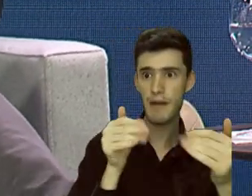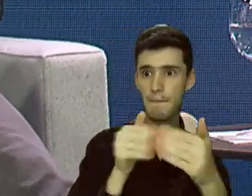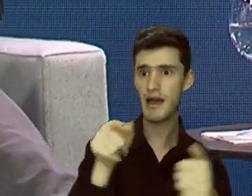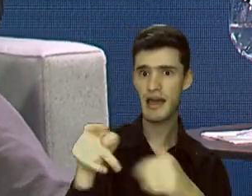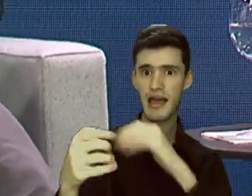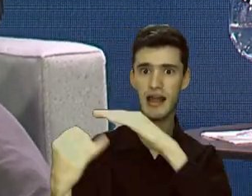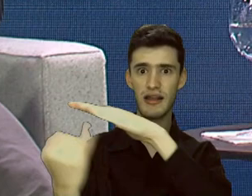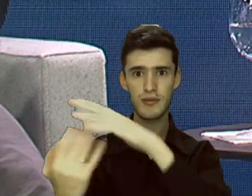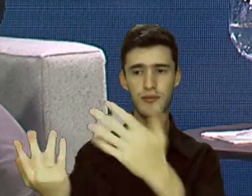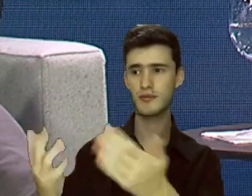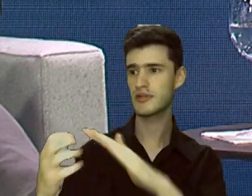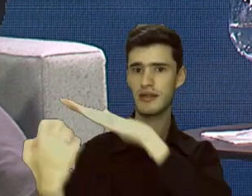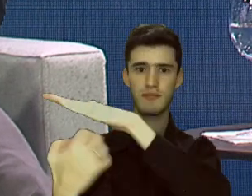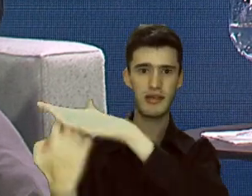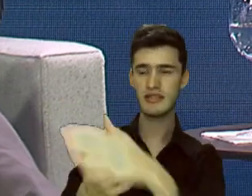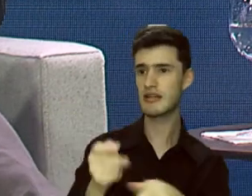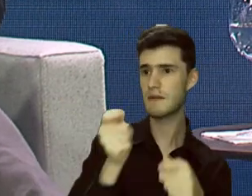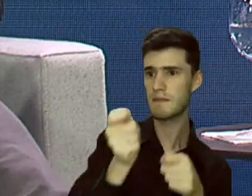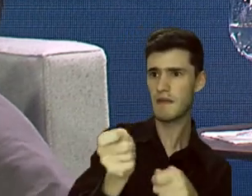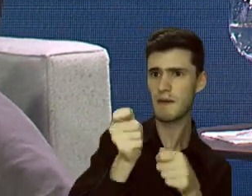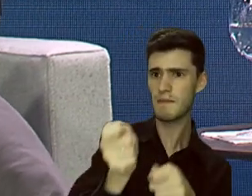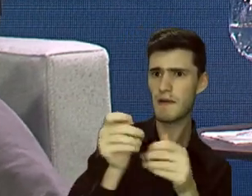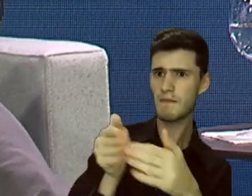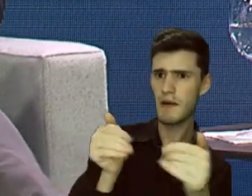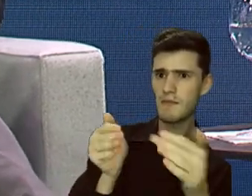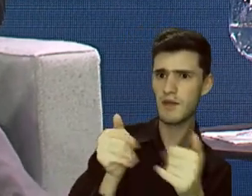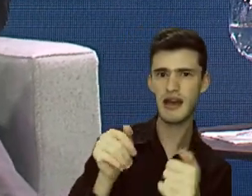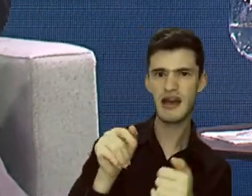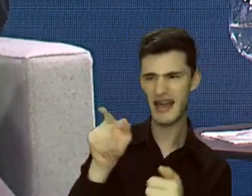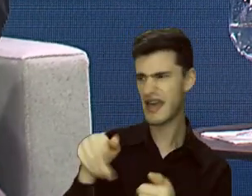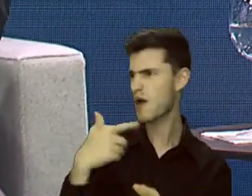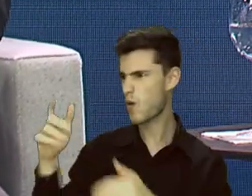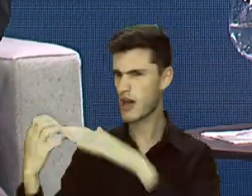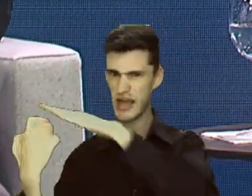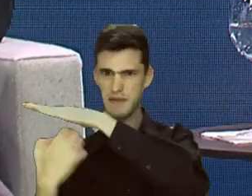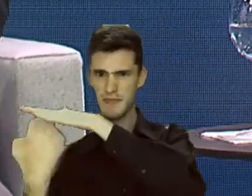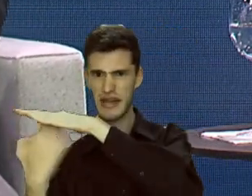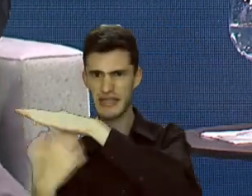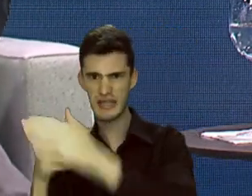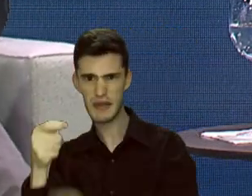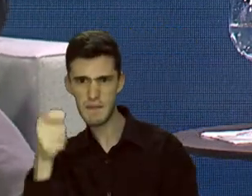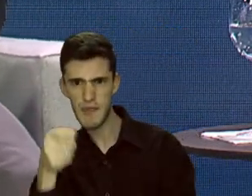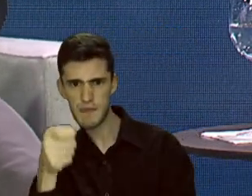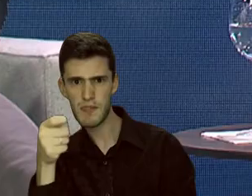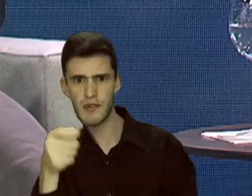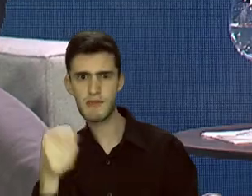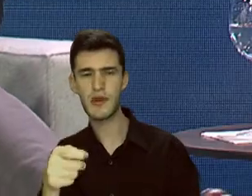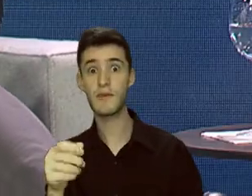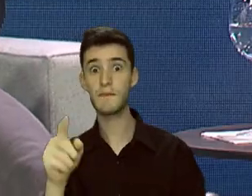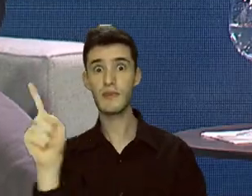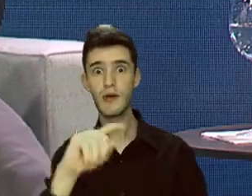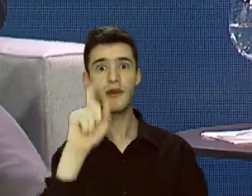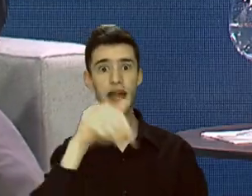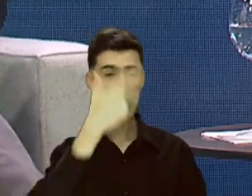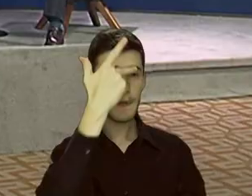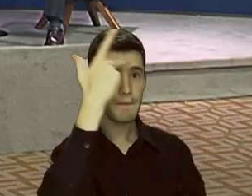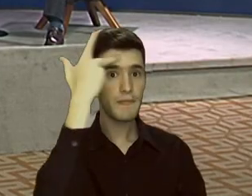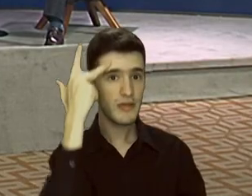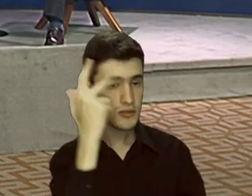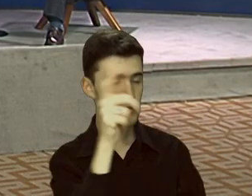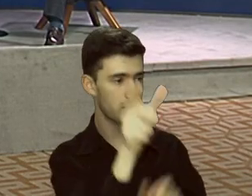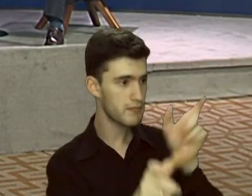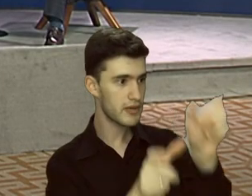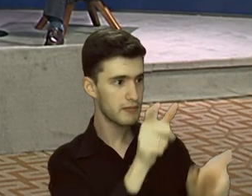potente né não é a Industrial B ou a empresa A ou B que quer fazer o bem para o planeta assim está vindo da demanda das pessoas